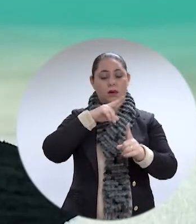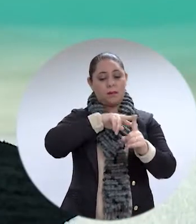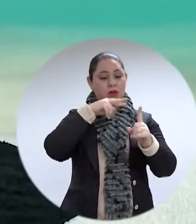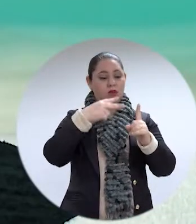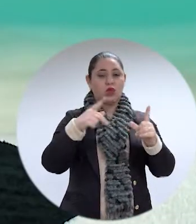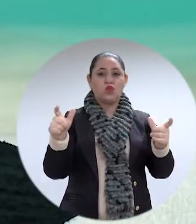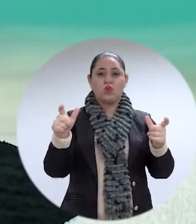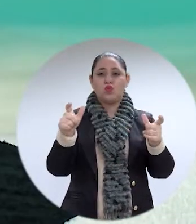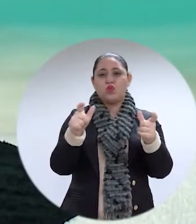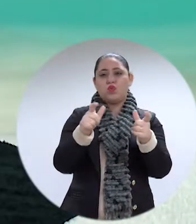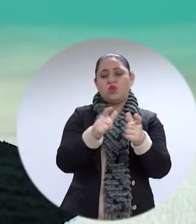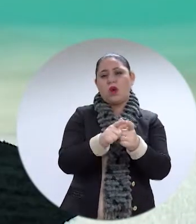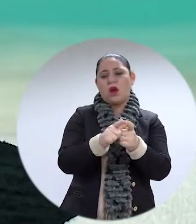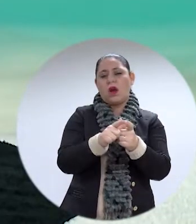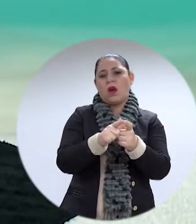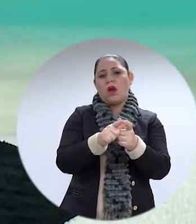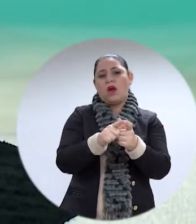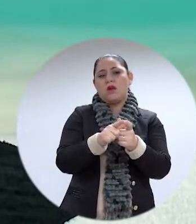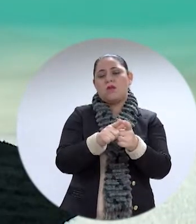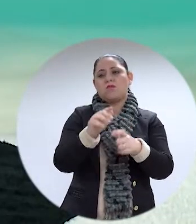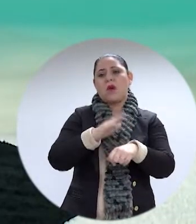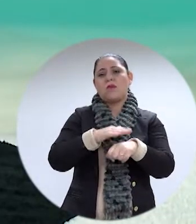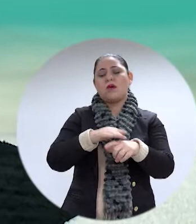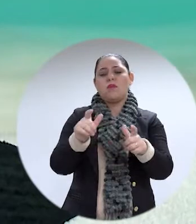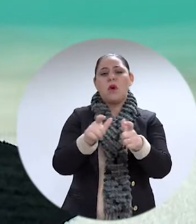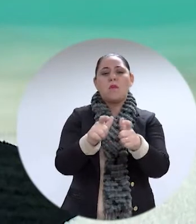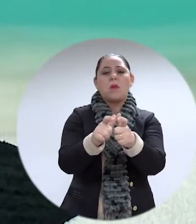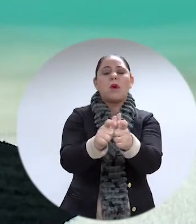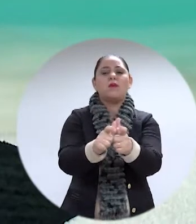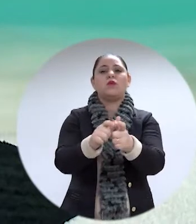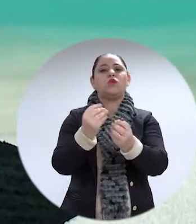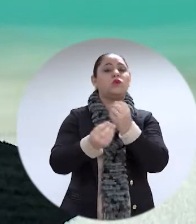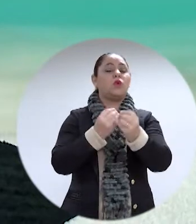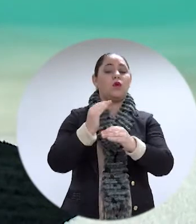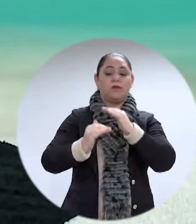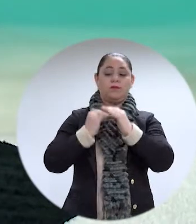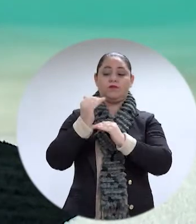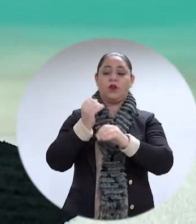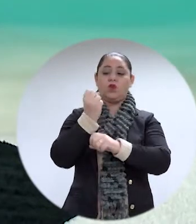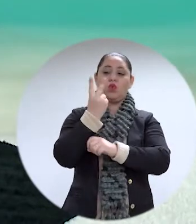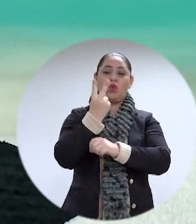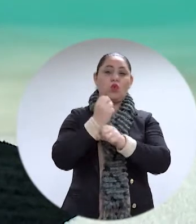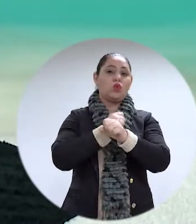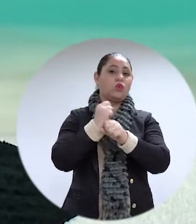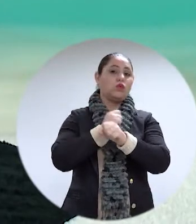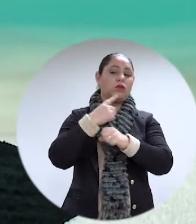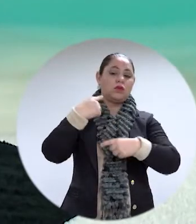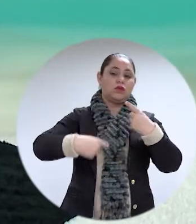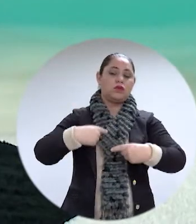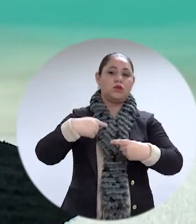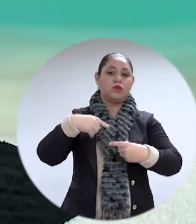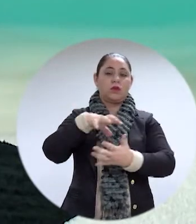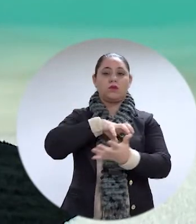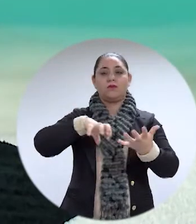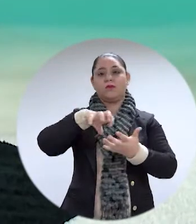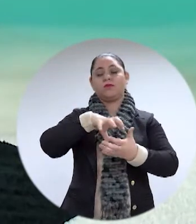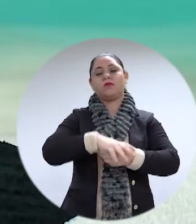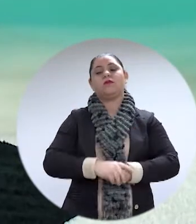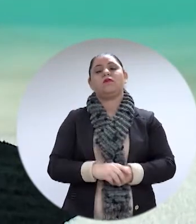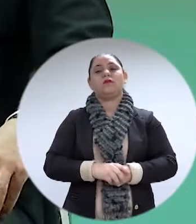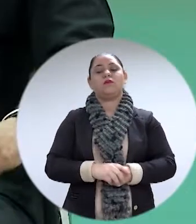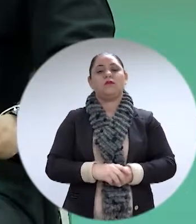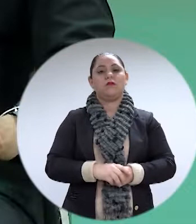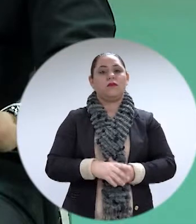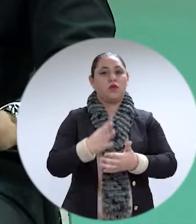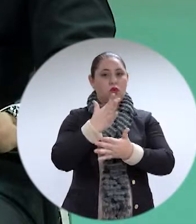têm a perspectiva de diminuírem, se tornarem mais escassos. Como que essa questão evoluiu nesses 2 anos de discussão da